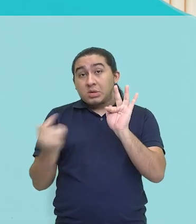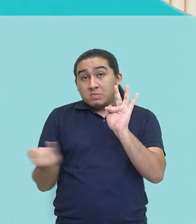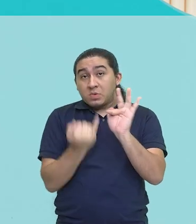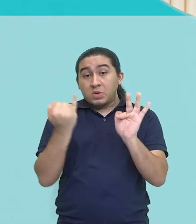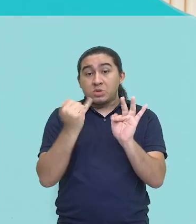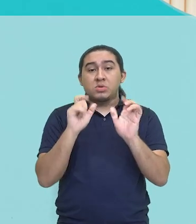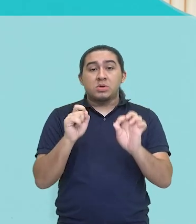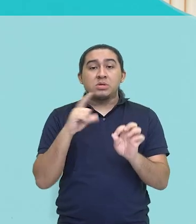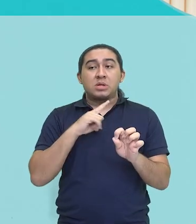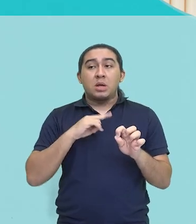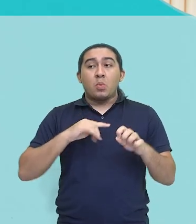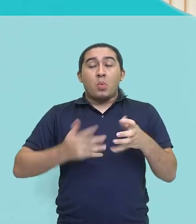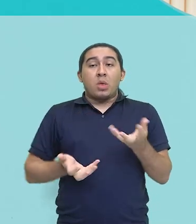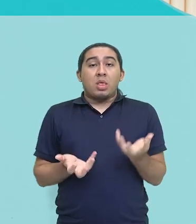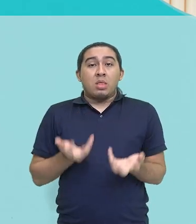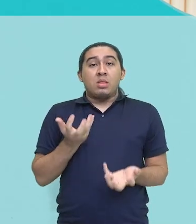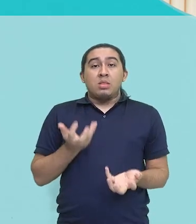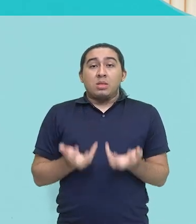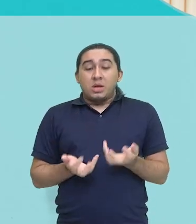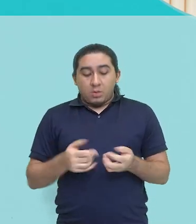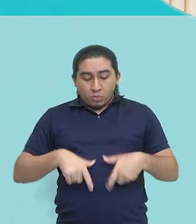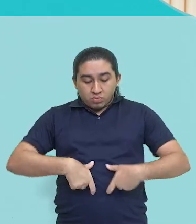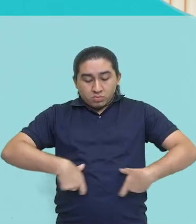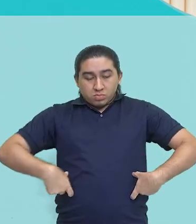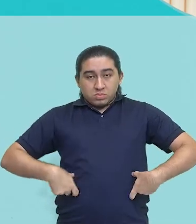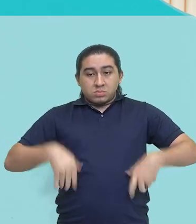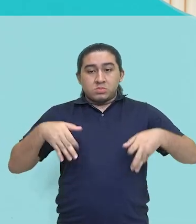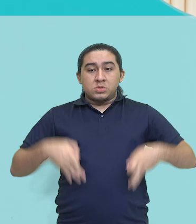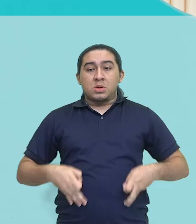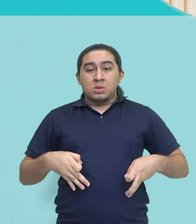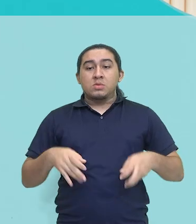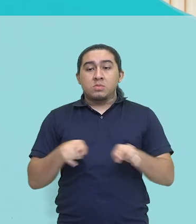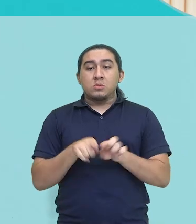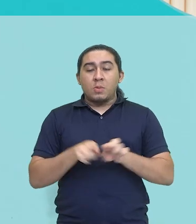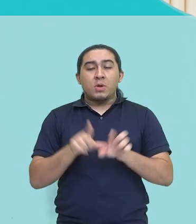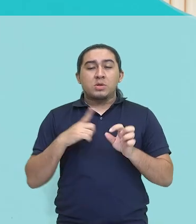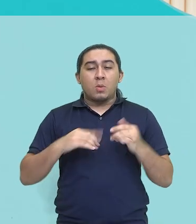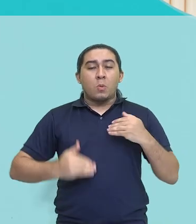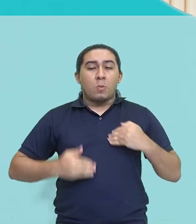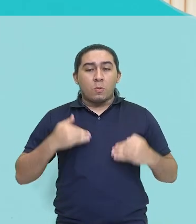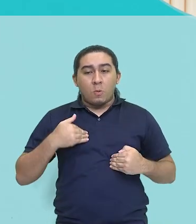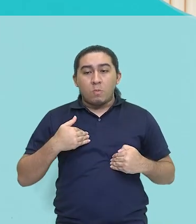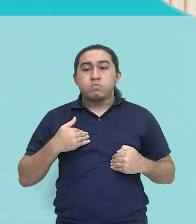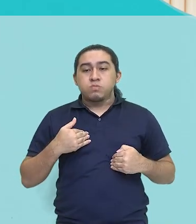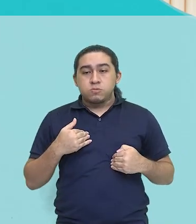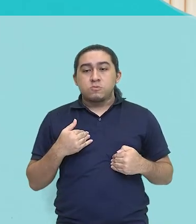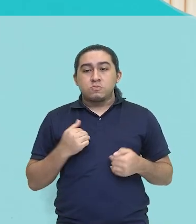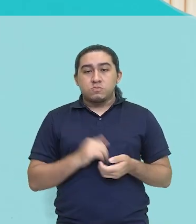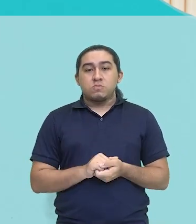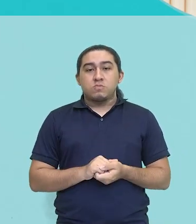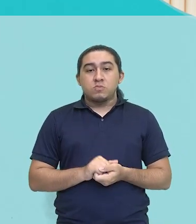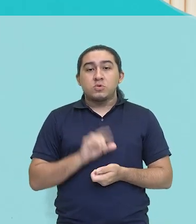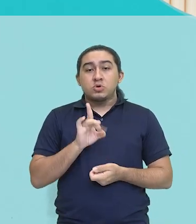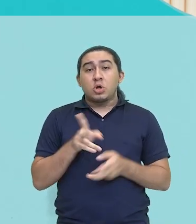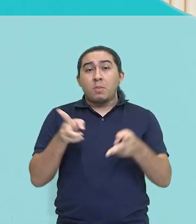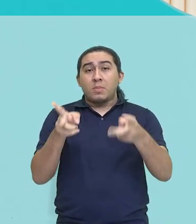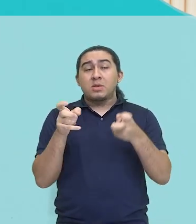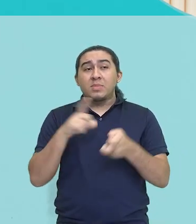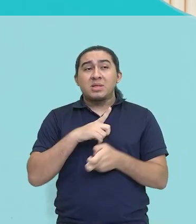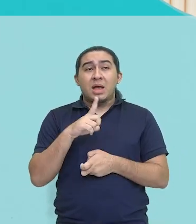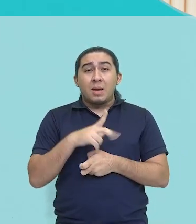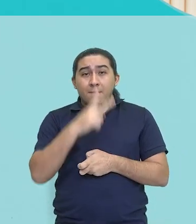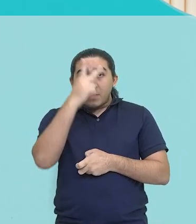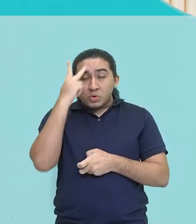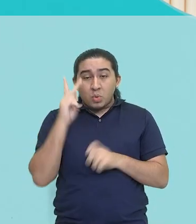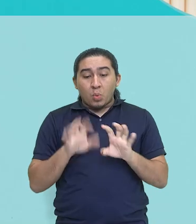promove a estabilização do nosso quadril, promove a estabilização do nosso corpo. É só ver uma pessoa com um glúteo bem fraco, ela